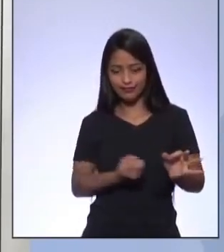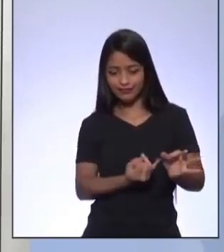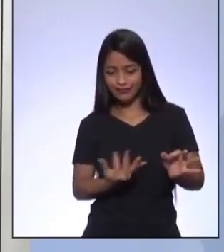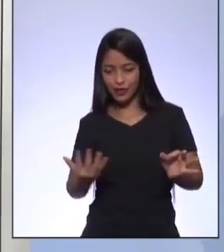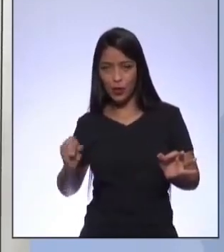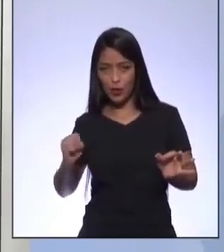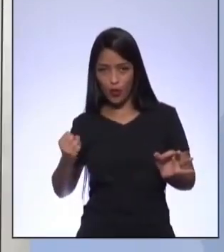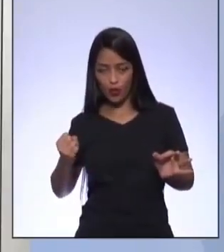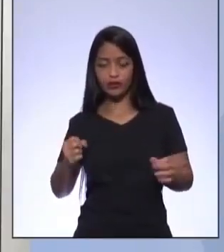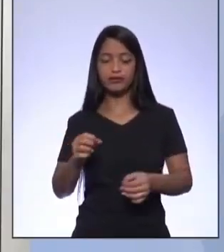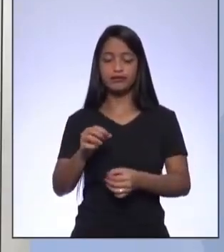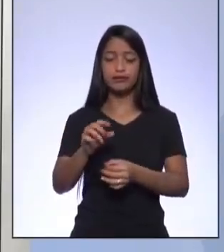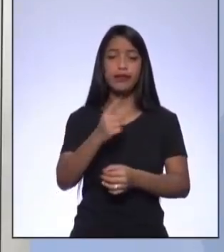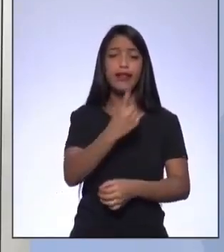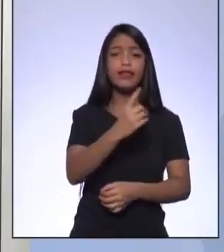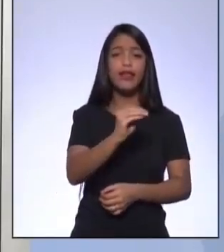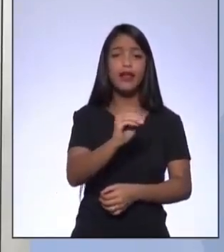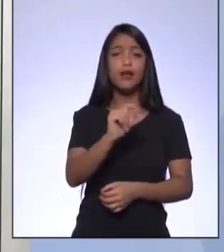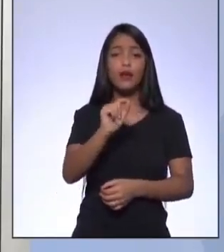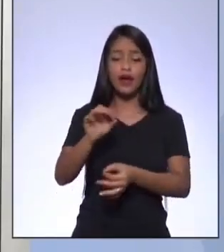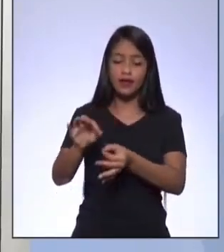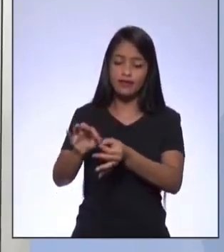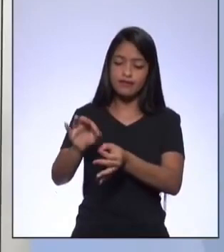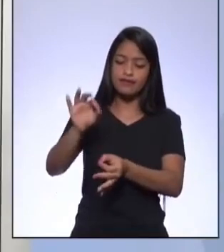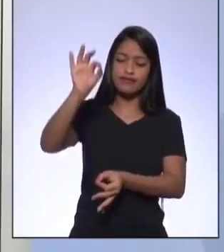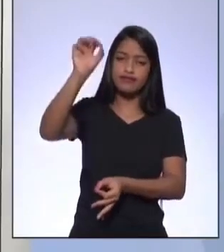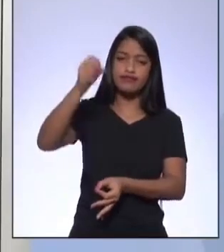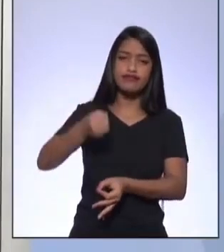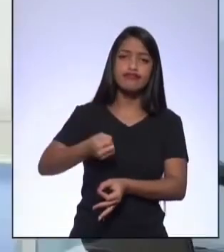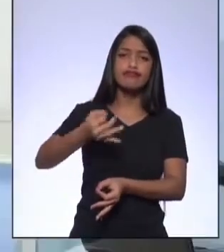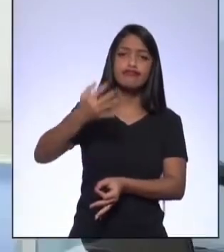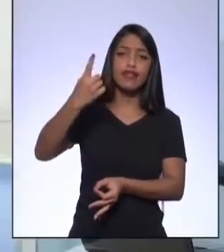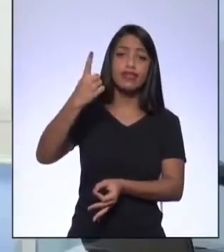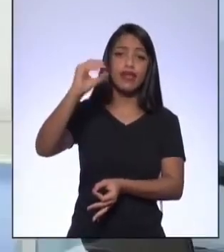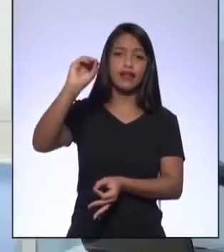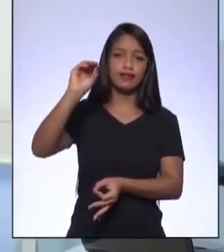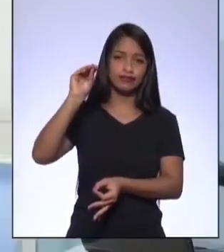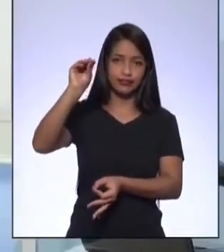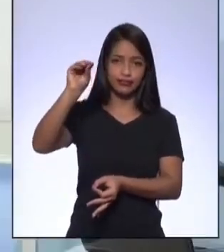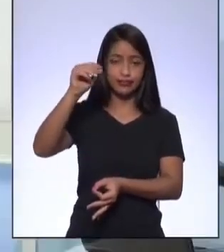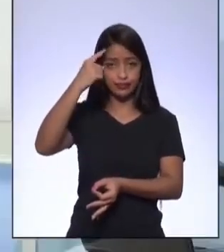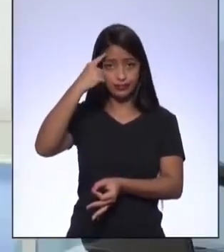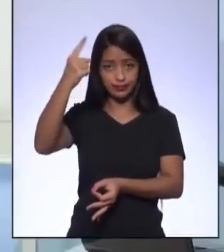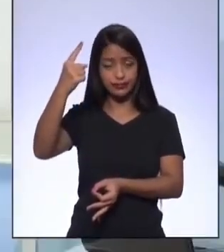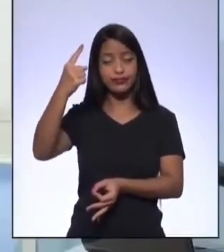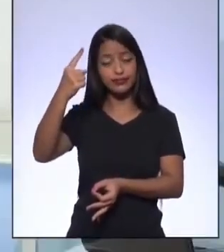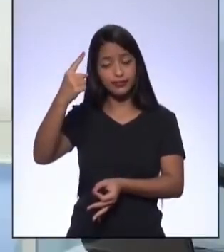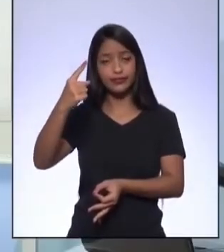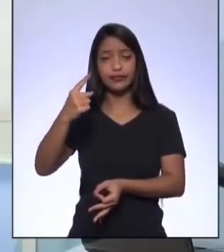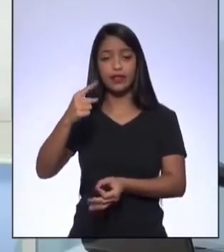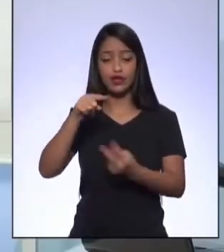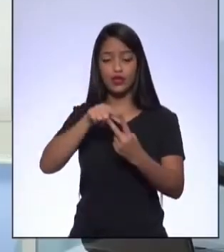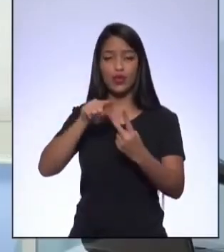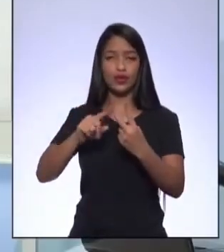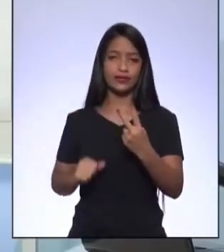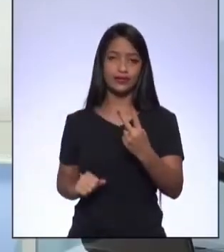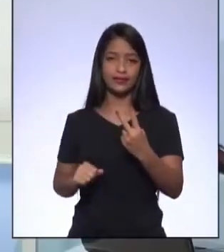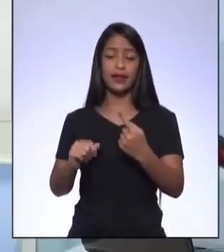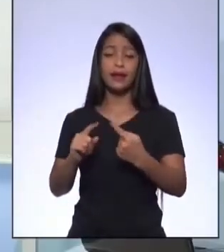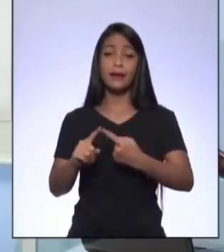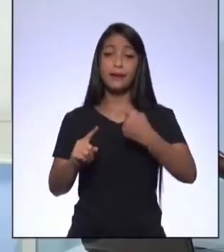as coordenadas do ponto. Então, quando a gente fala em coordenada, a gente está falando nos dois valores. O primeiro